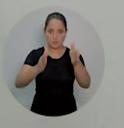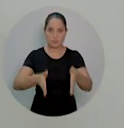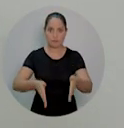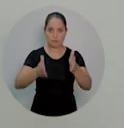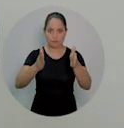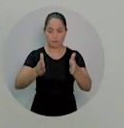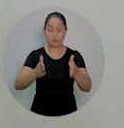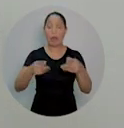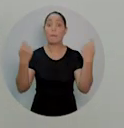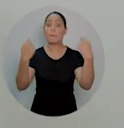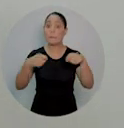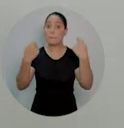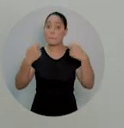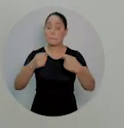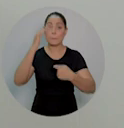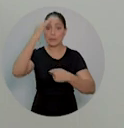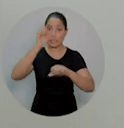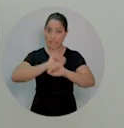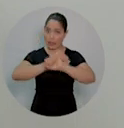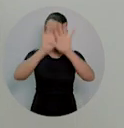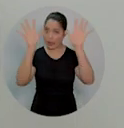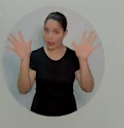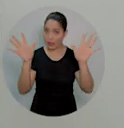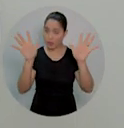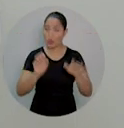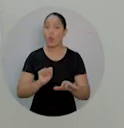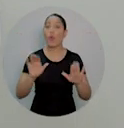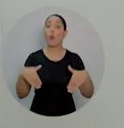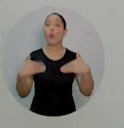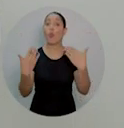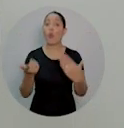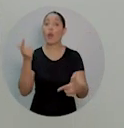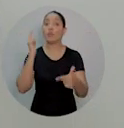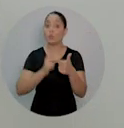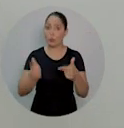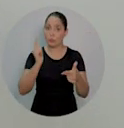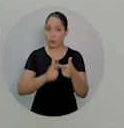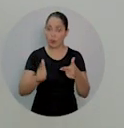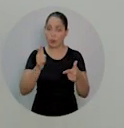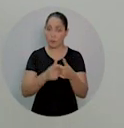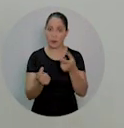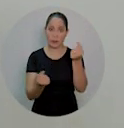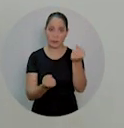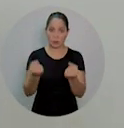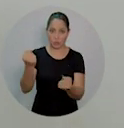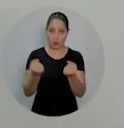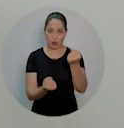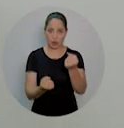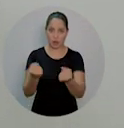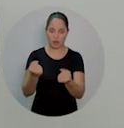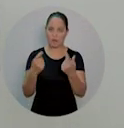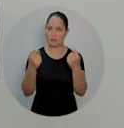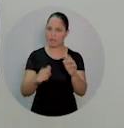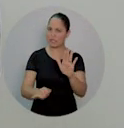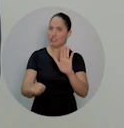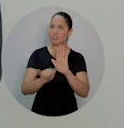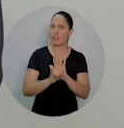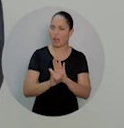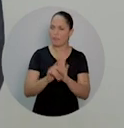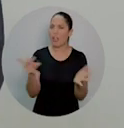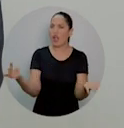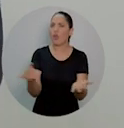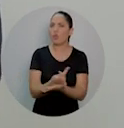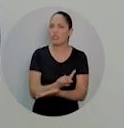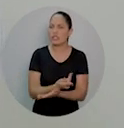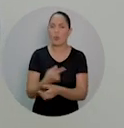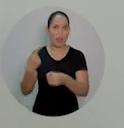estradas, ok? O importante é você, assim que ocorrer uma situação desse tipo, é identificar. Aonde